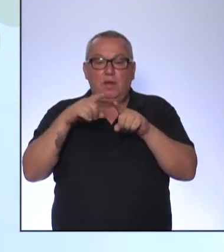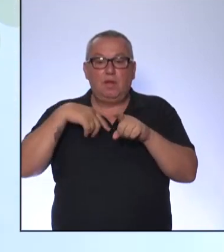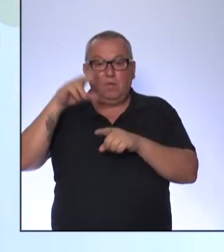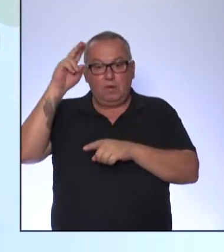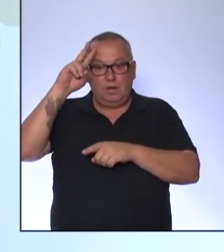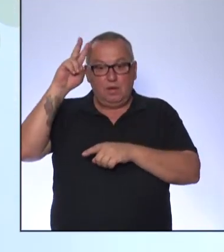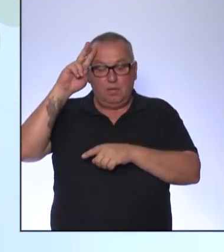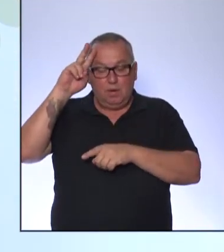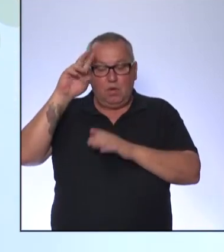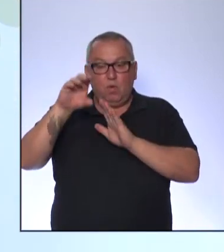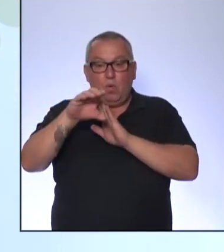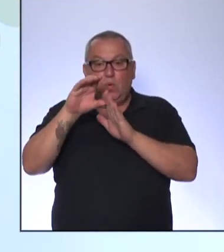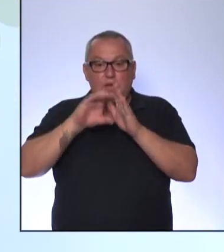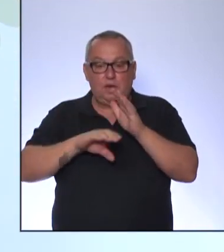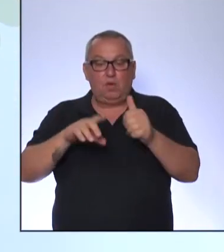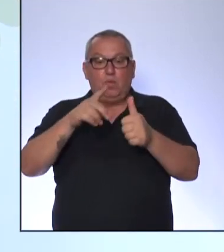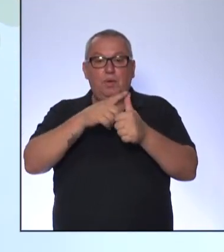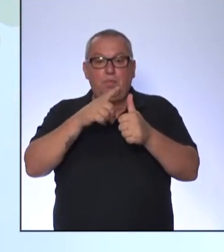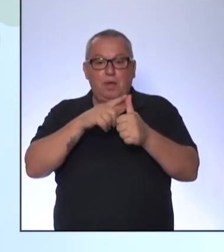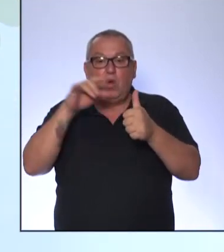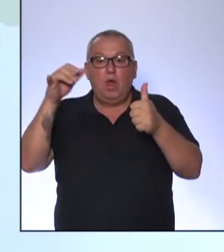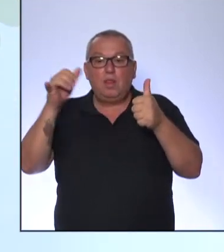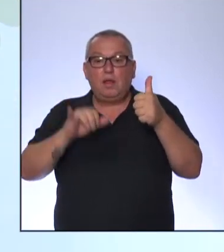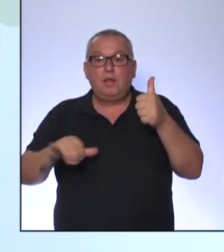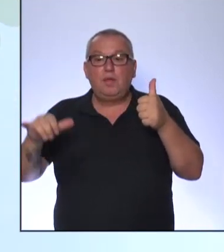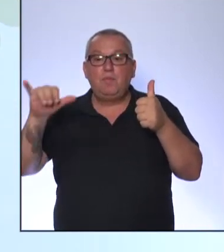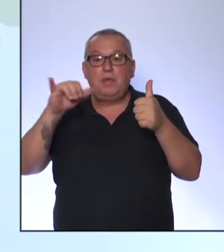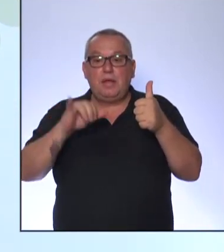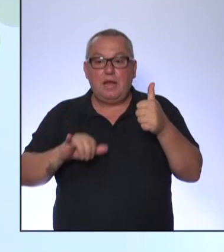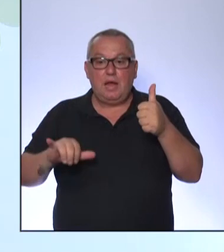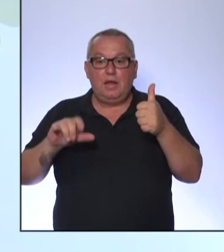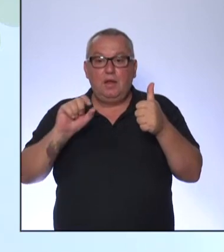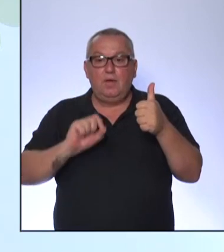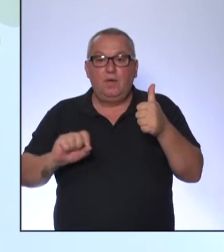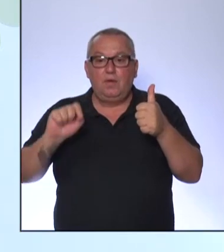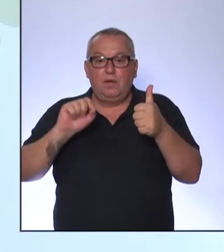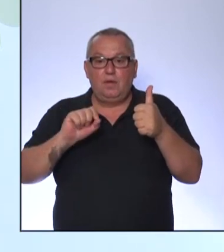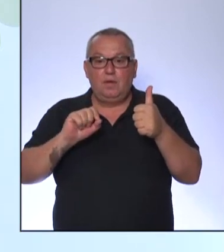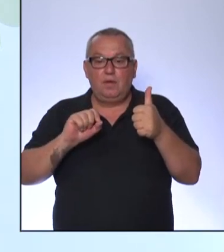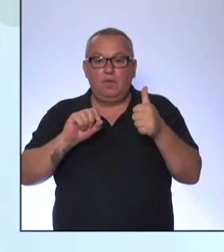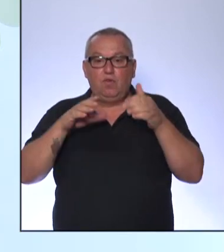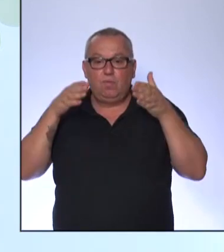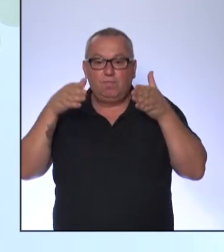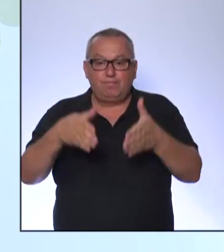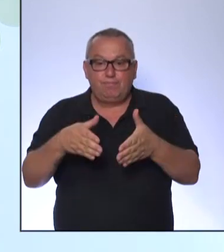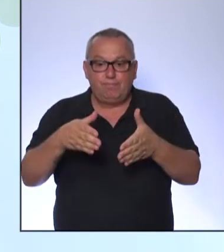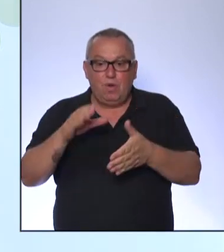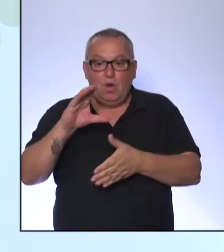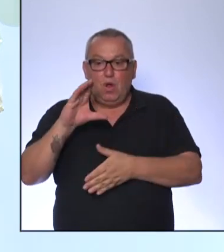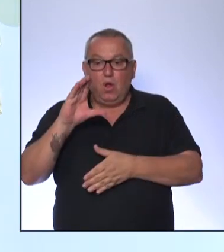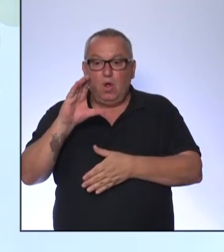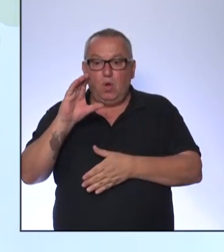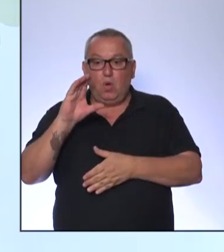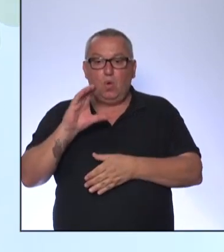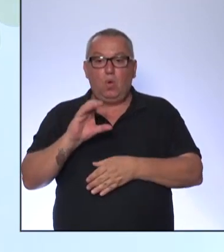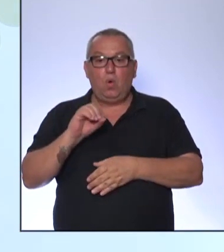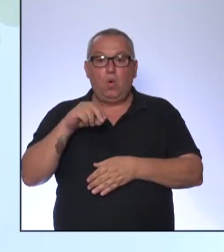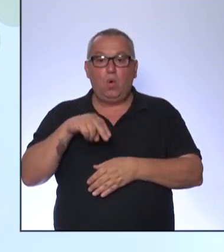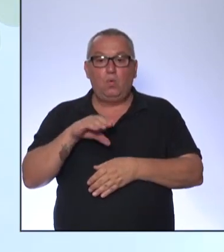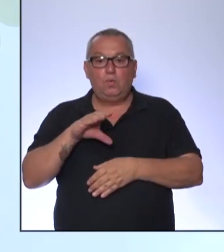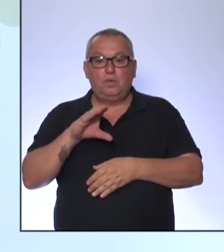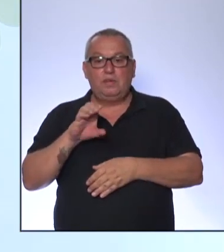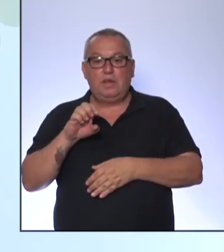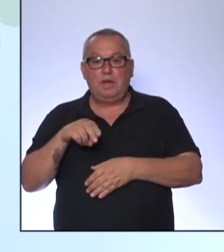lá da química. O primeiro conceito da química que a gente precisa lembrar é o conceito de concentração. Então, a gente precisa saber se